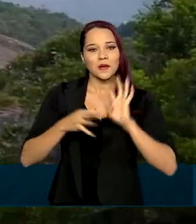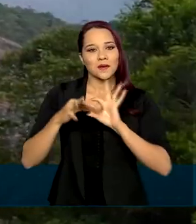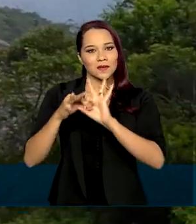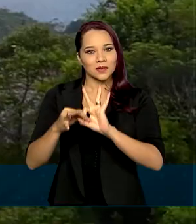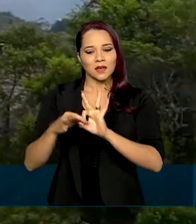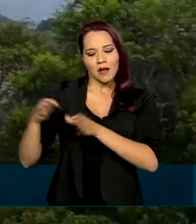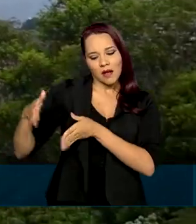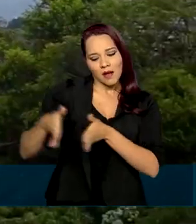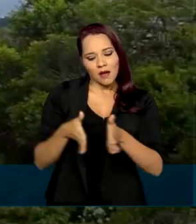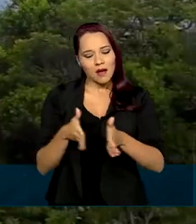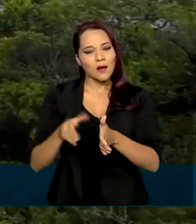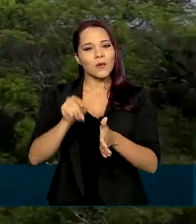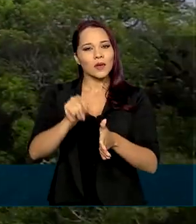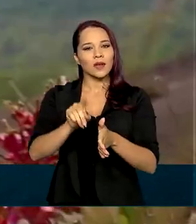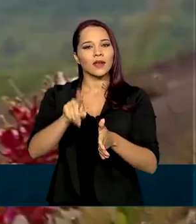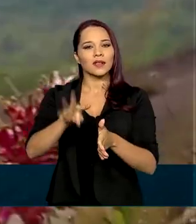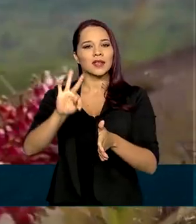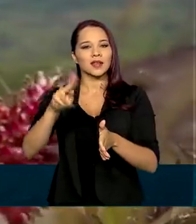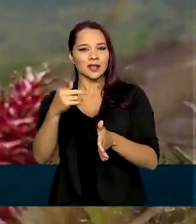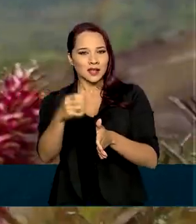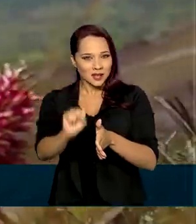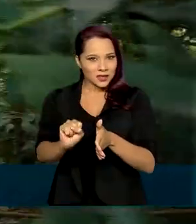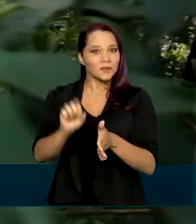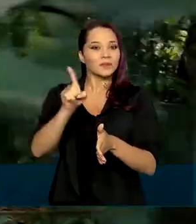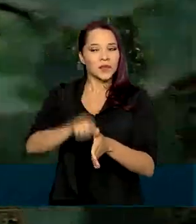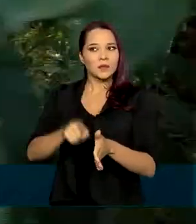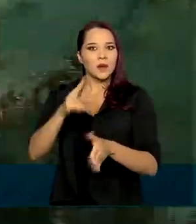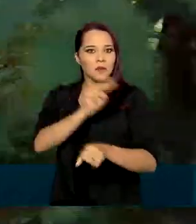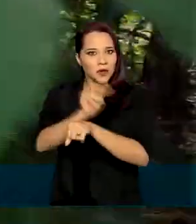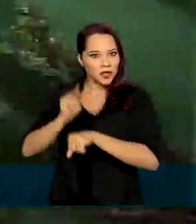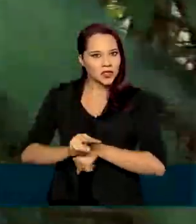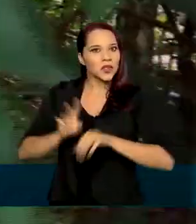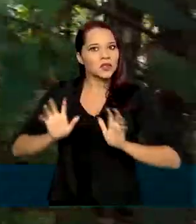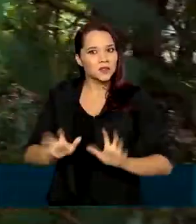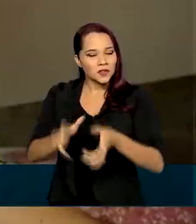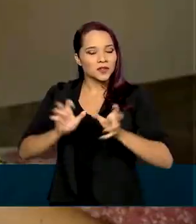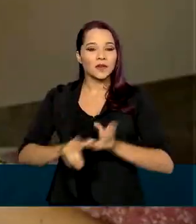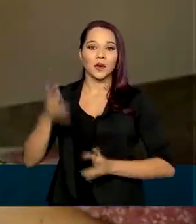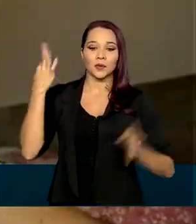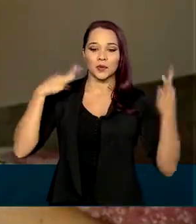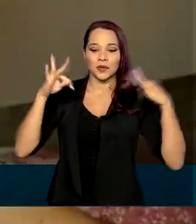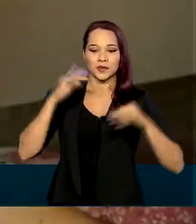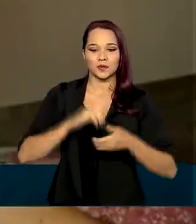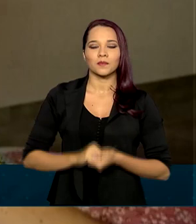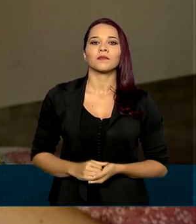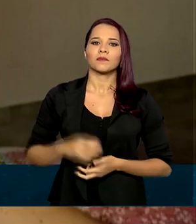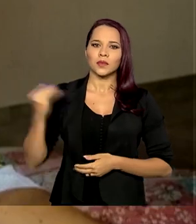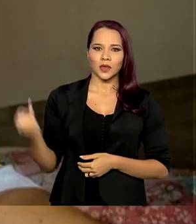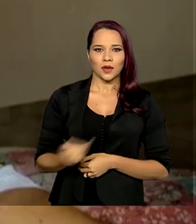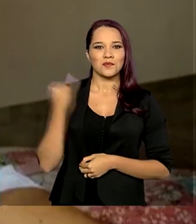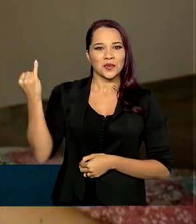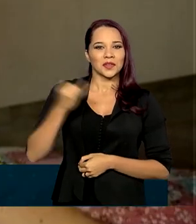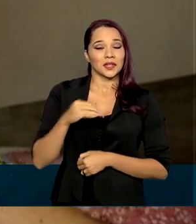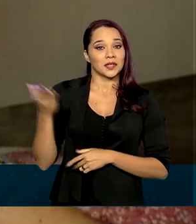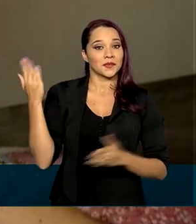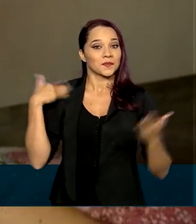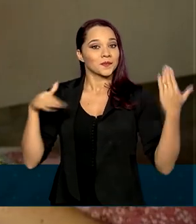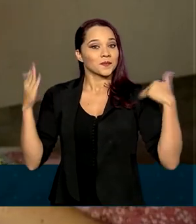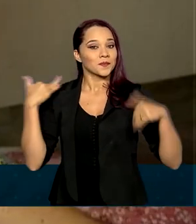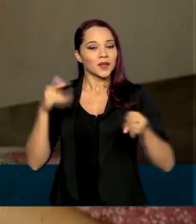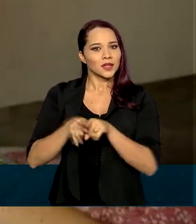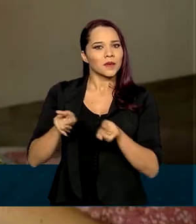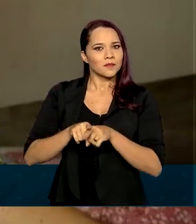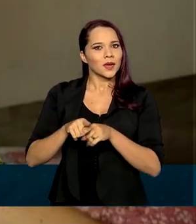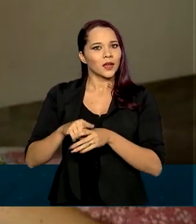parte da rede Trilhas, criada para reconhecer, proteger e incentivar o turismo. São importantes as aparelhas de recriação e de